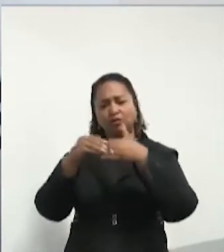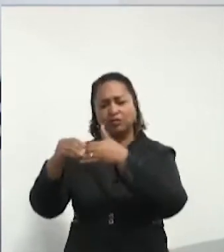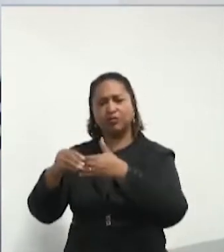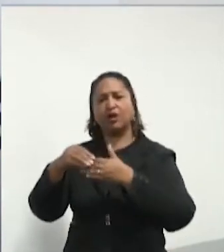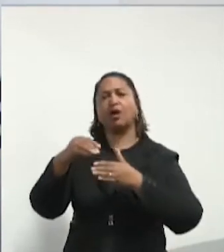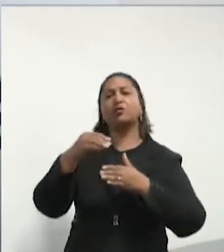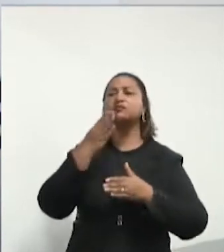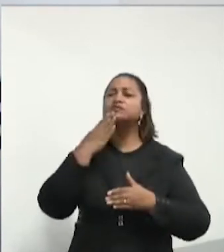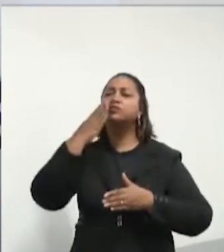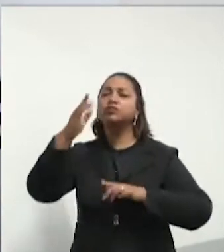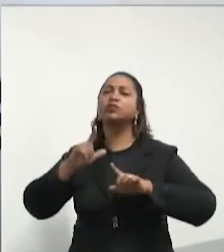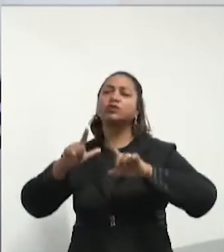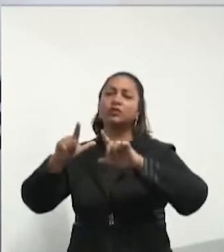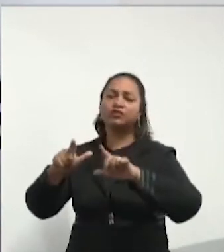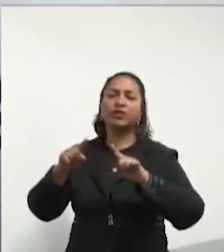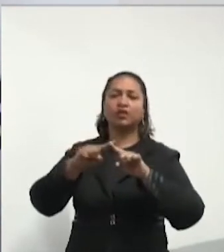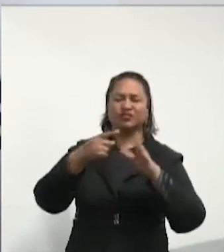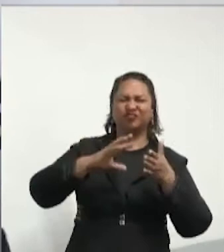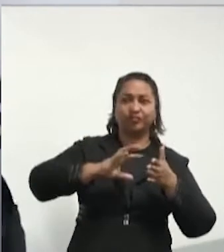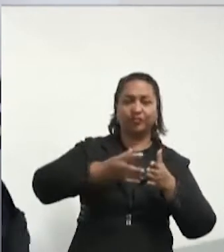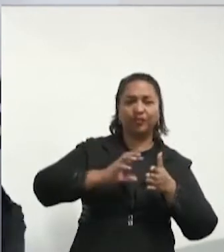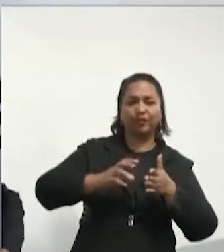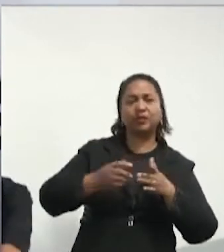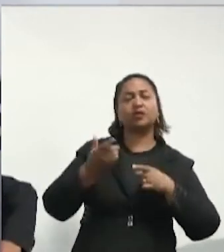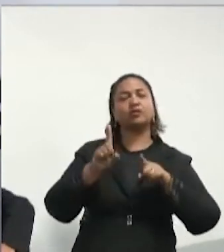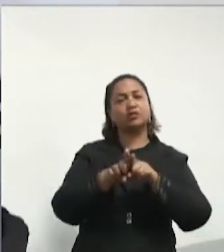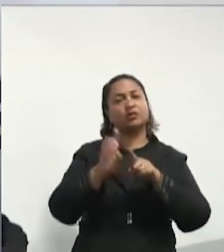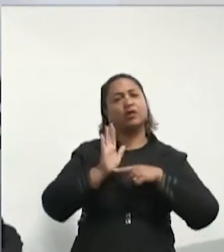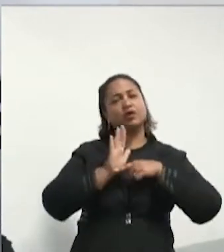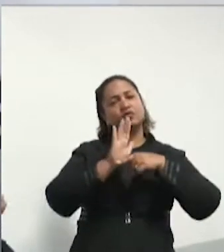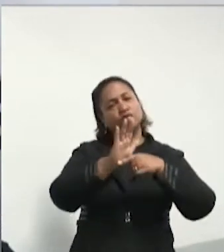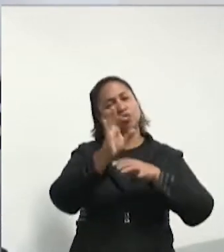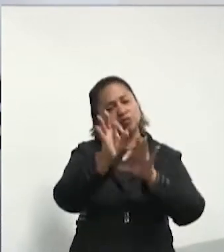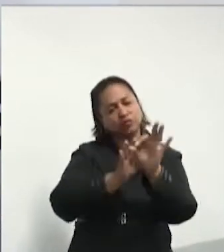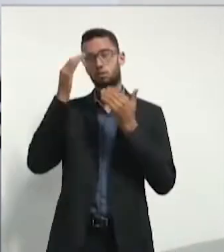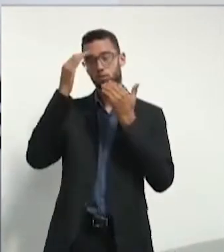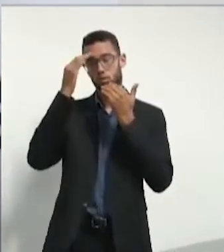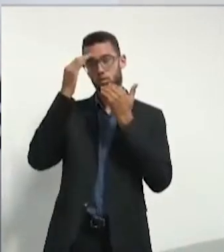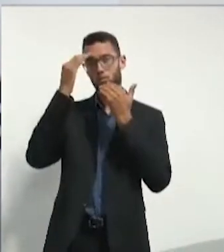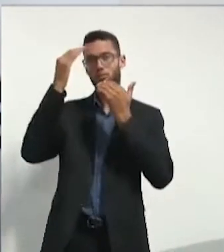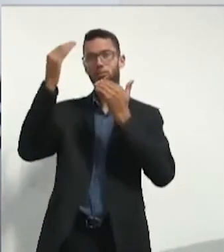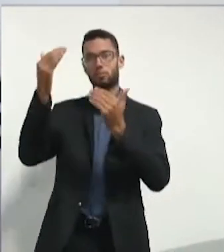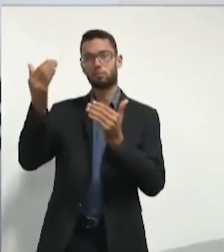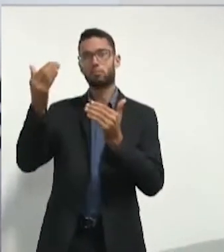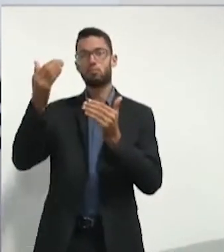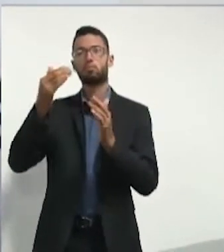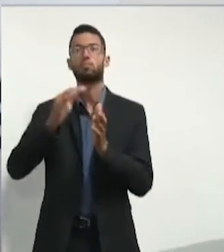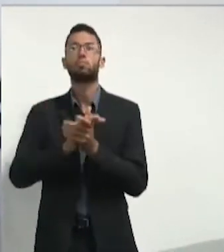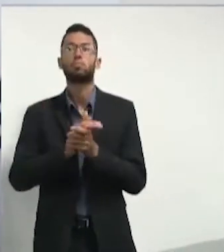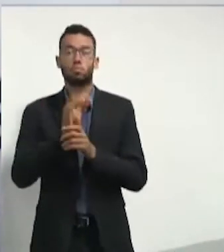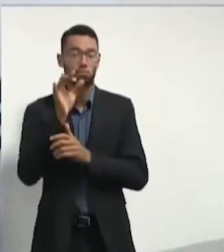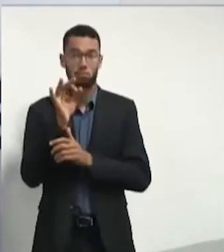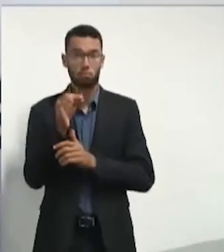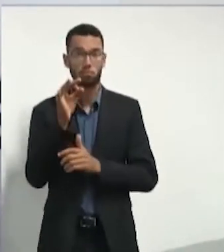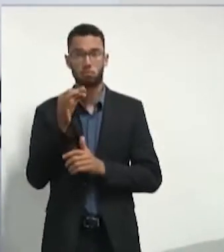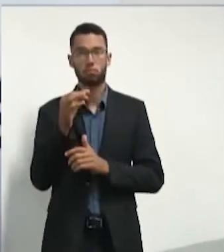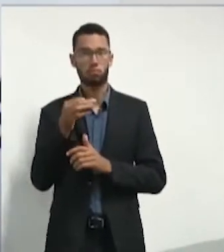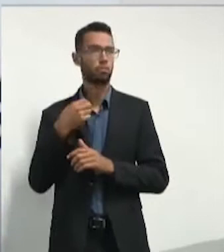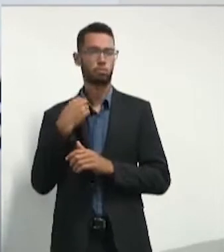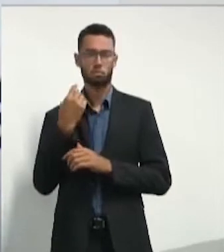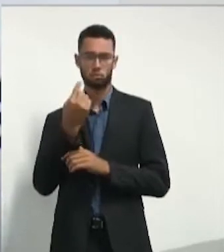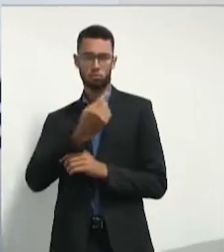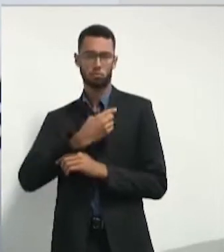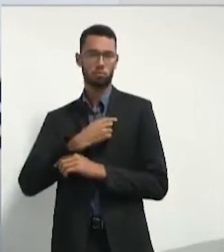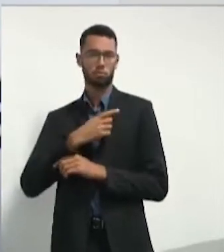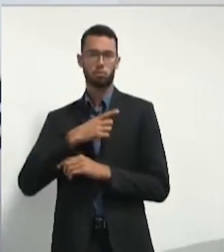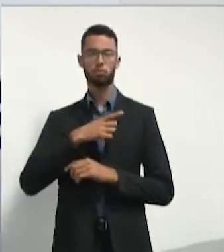teve nessa implantação a organização dos gabinetes é com certeza nós também temos